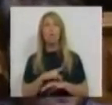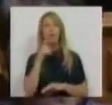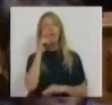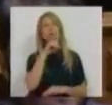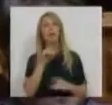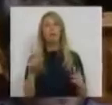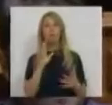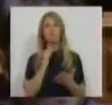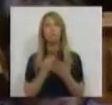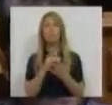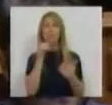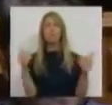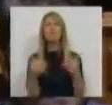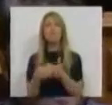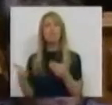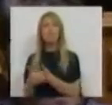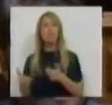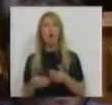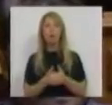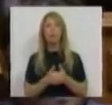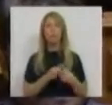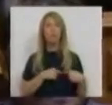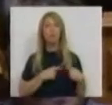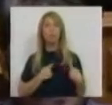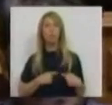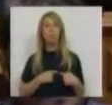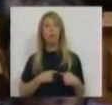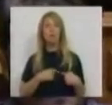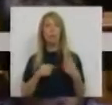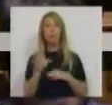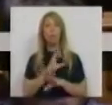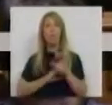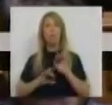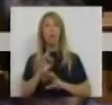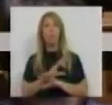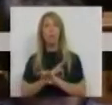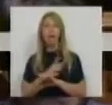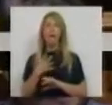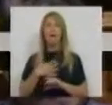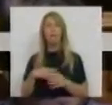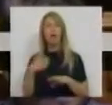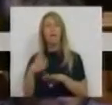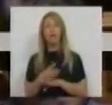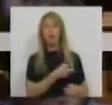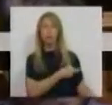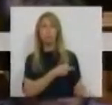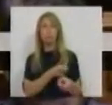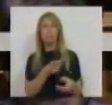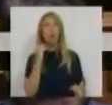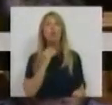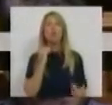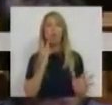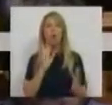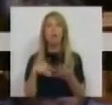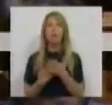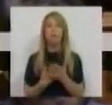que trouxeram a morte ao coração da Europa e que no terror querem ver a propagação do ódio entre todas